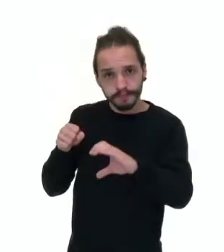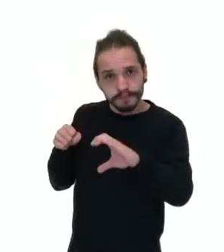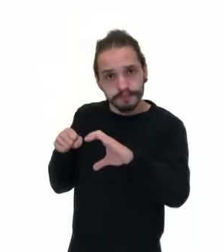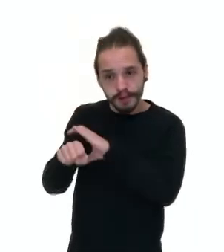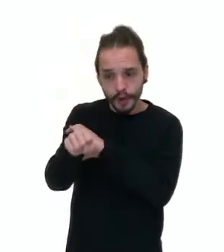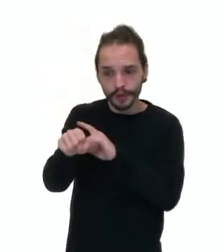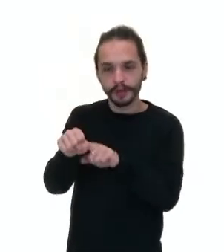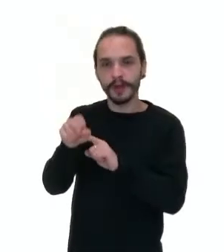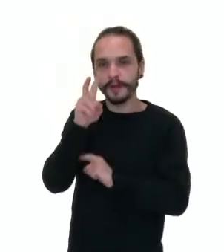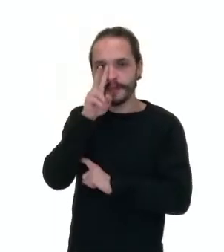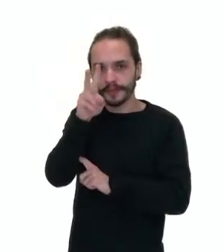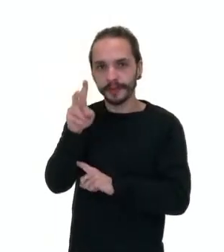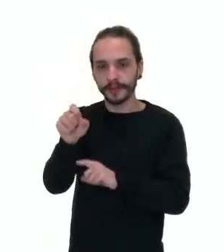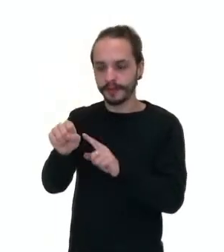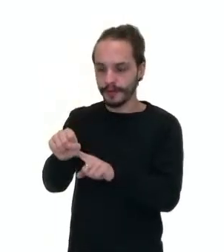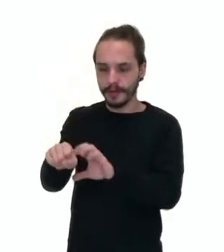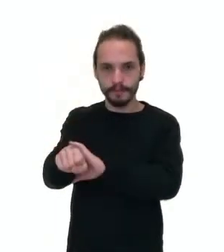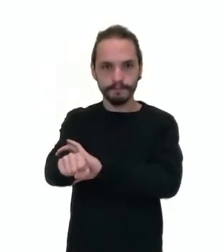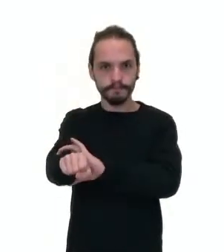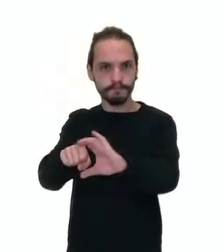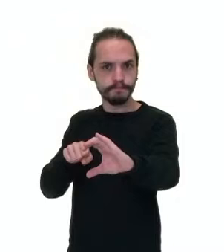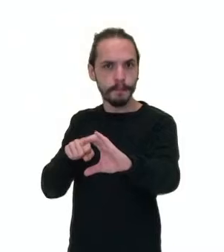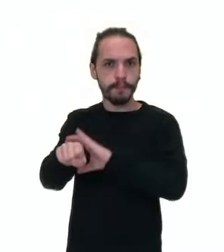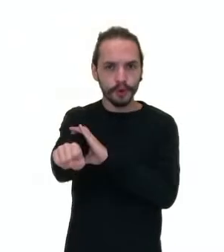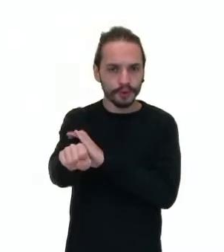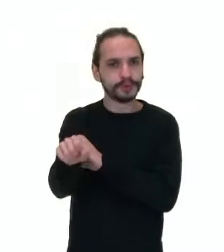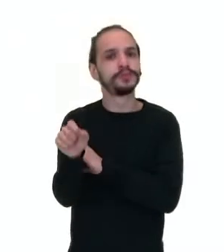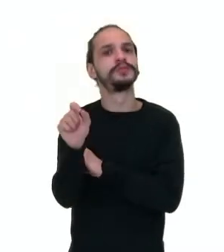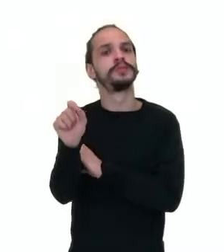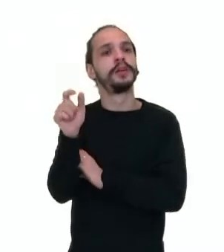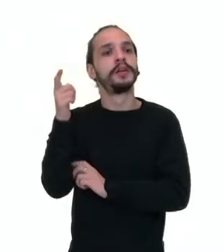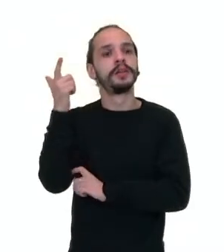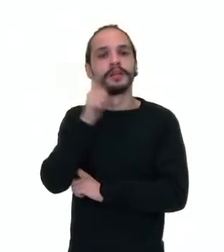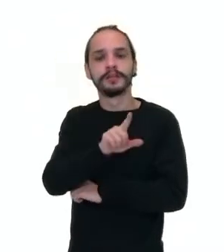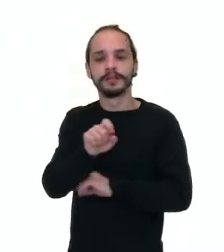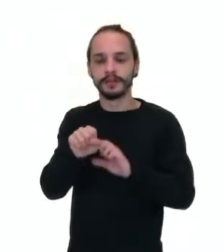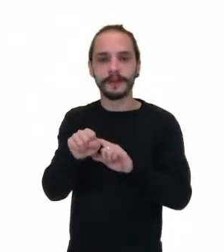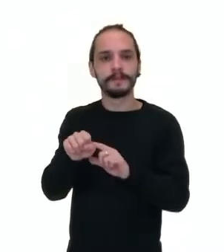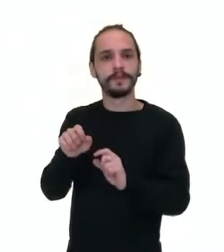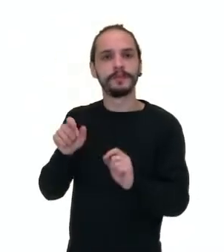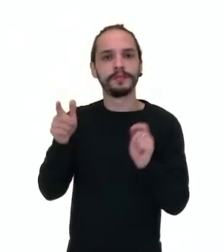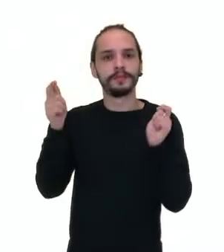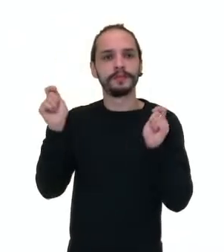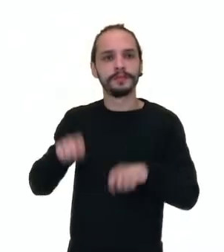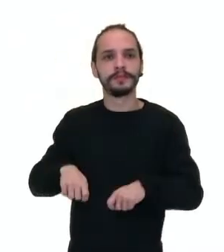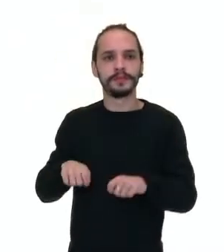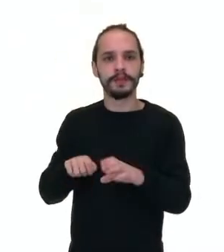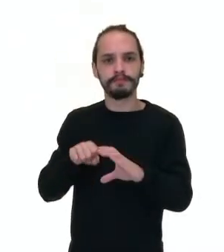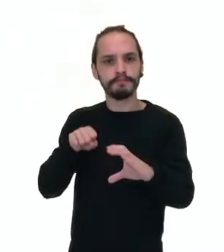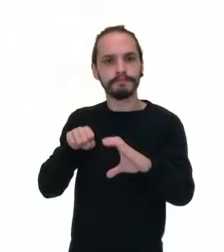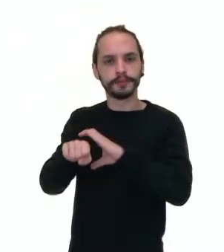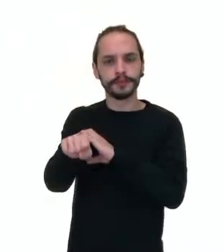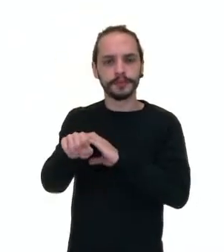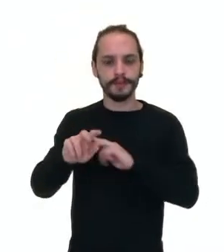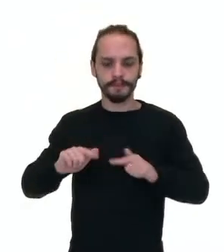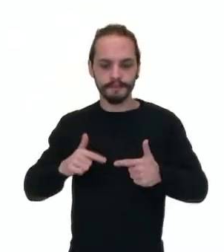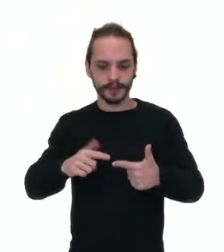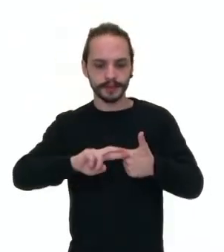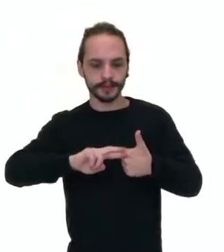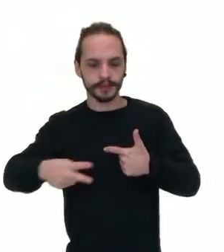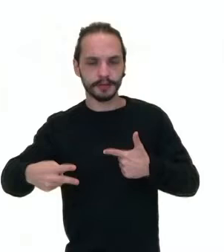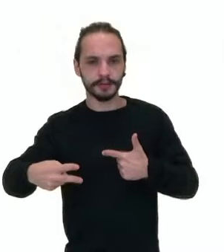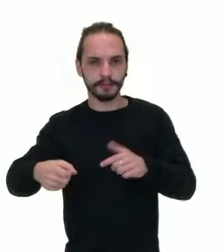recebe uma força do canhão, a ação, e a munição exerce uma força de reação sobre o canhão.